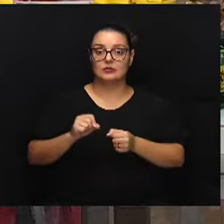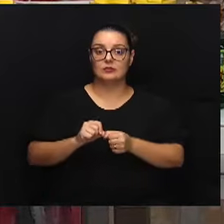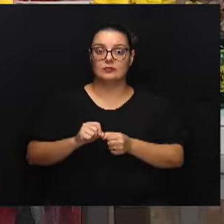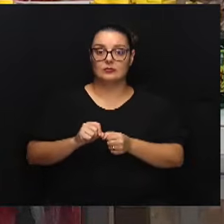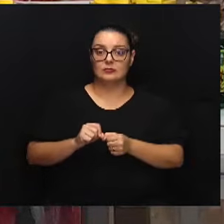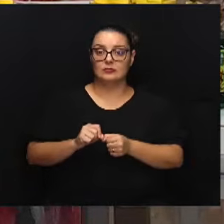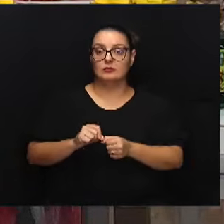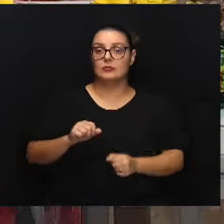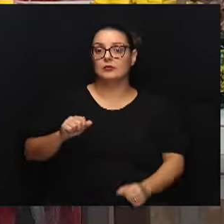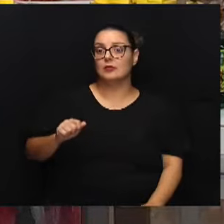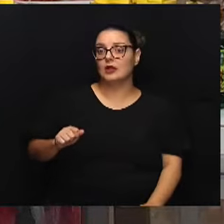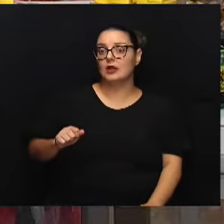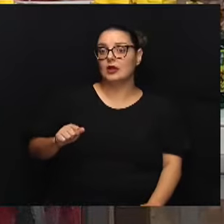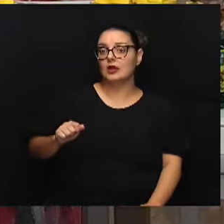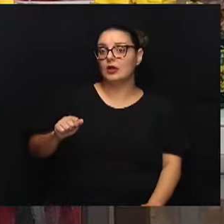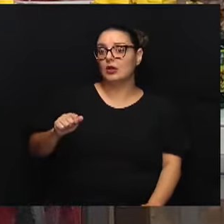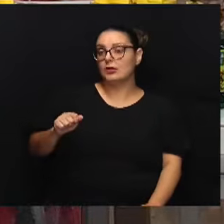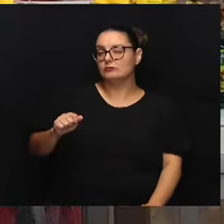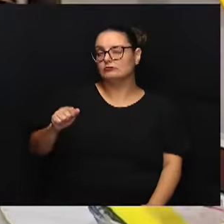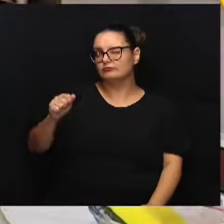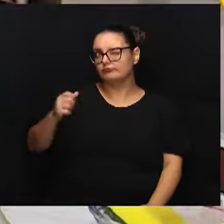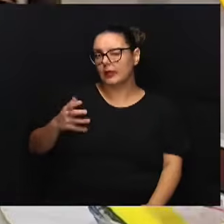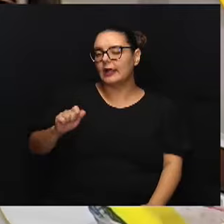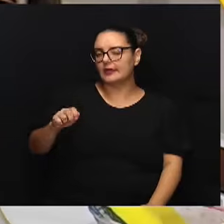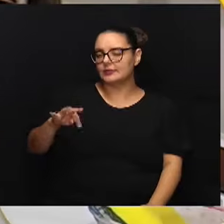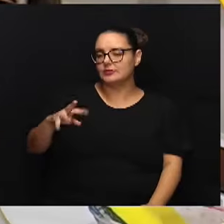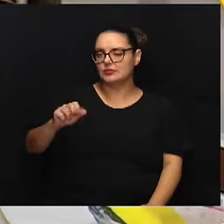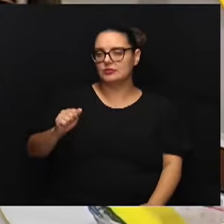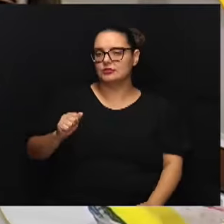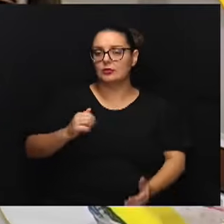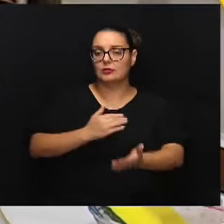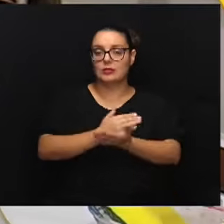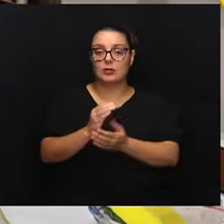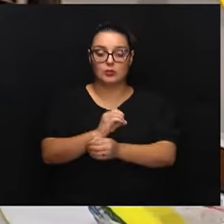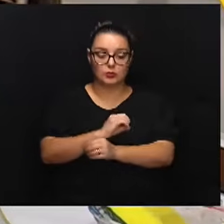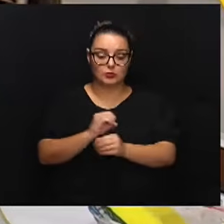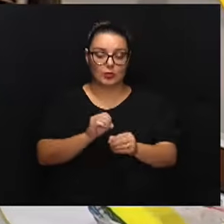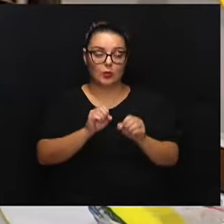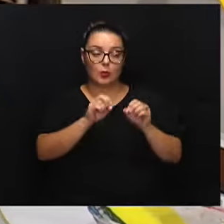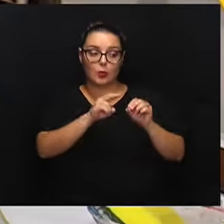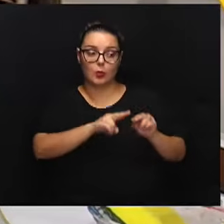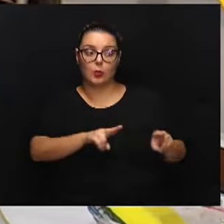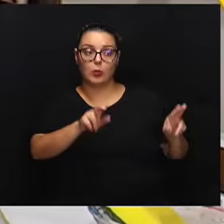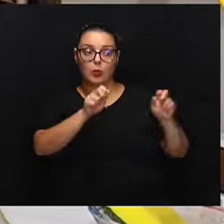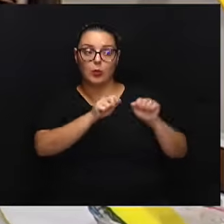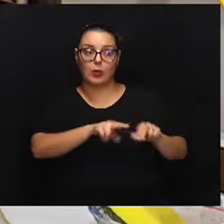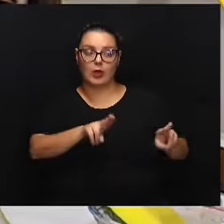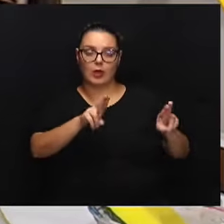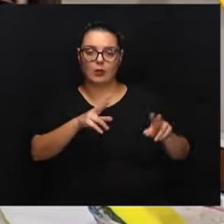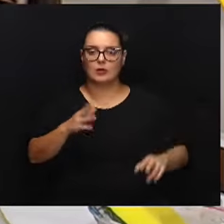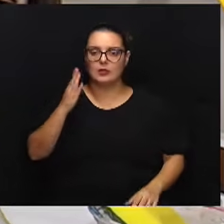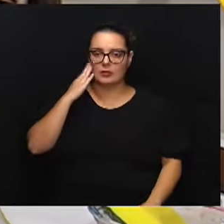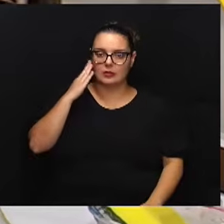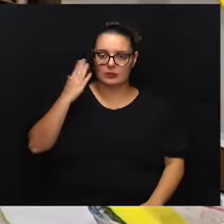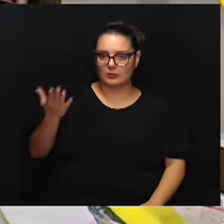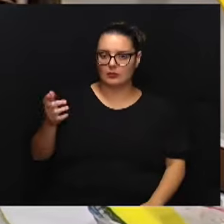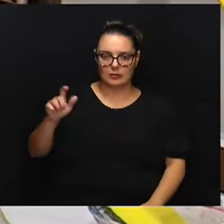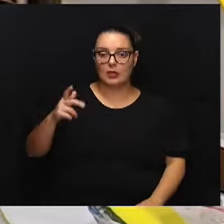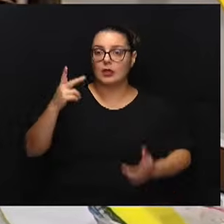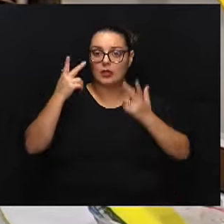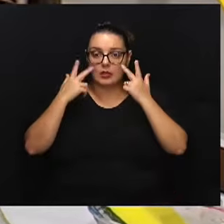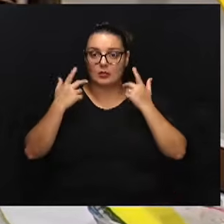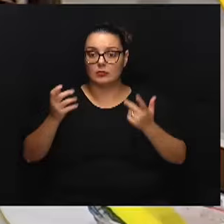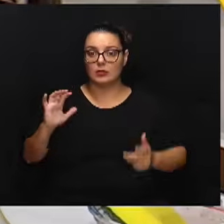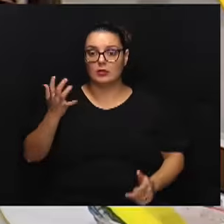artística, certo? Partindo do ponto zero. Uau! Sabe aquelas pessoas que é super normal isso